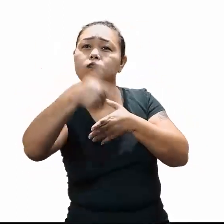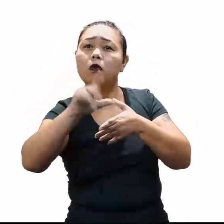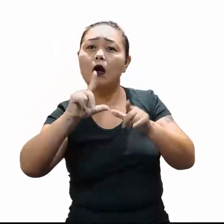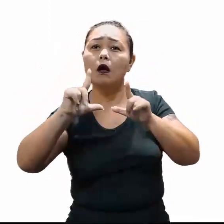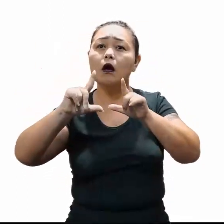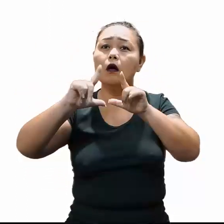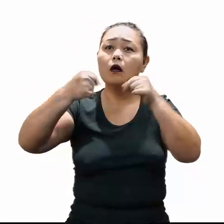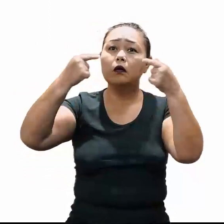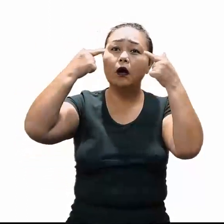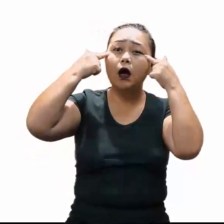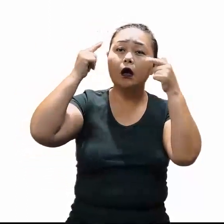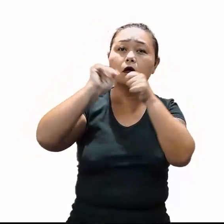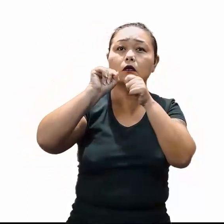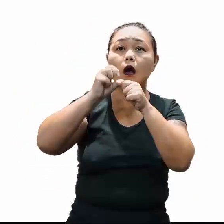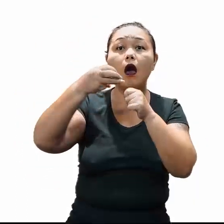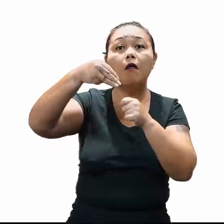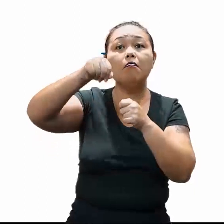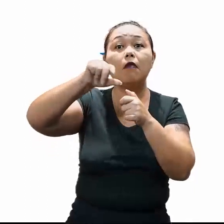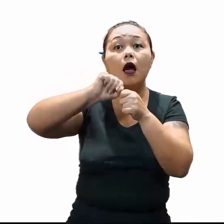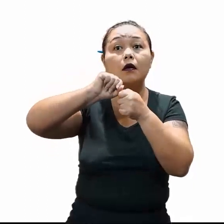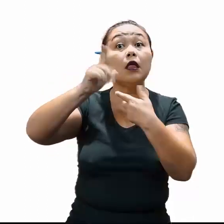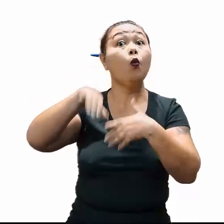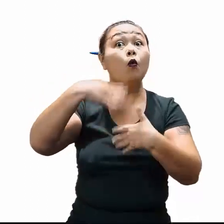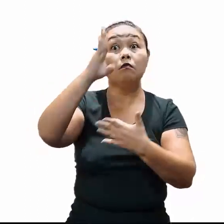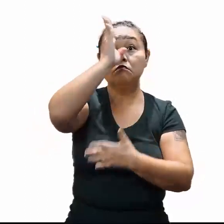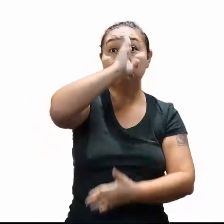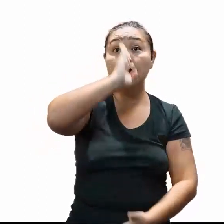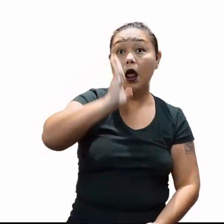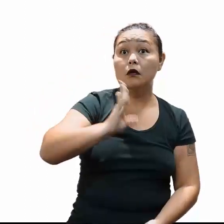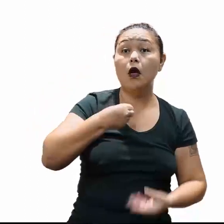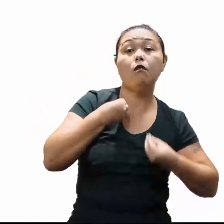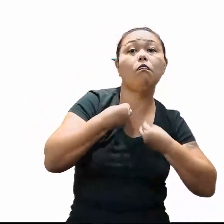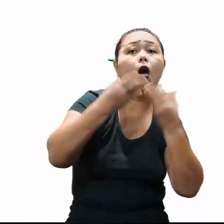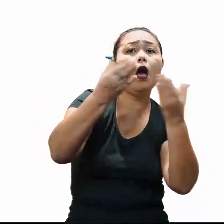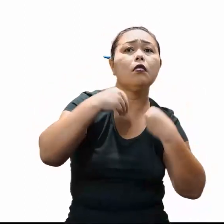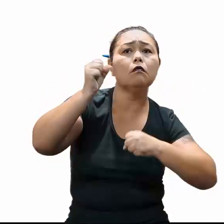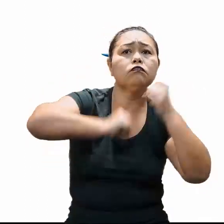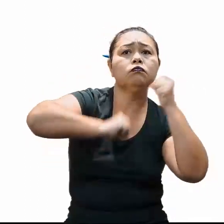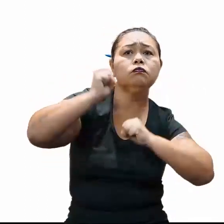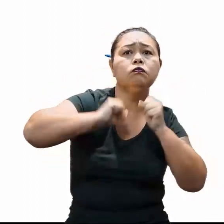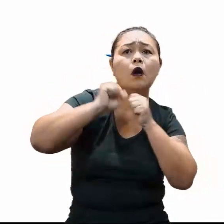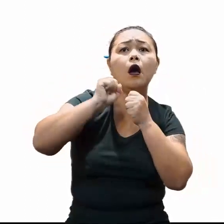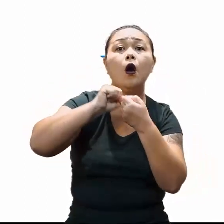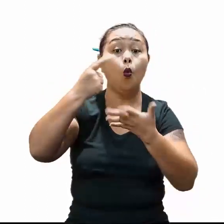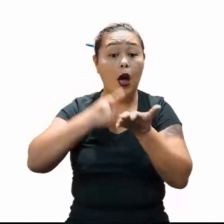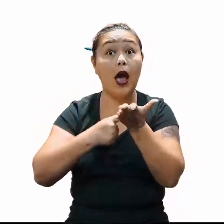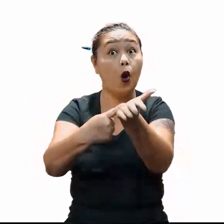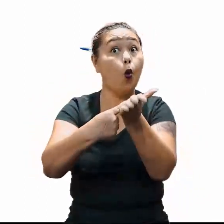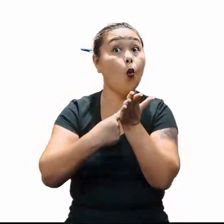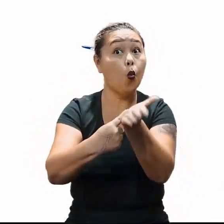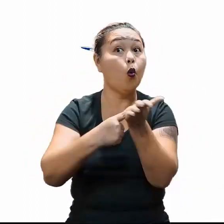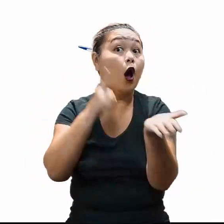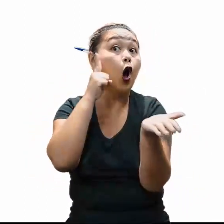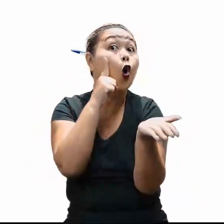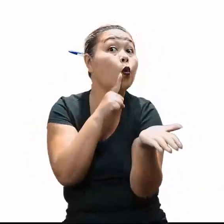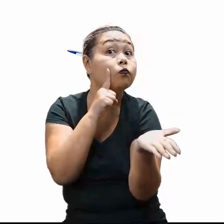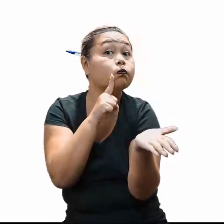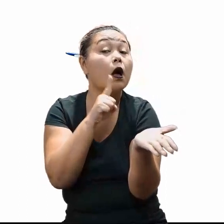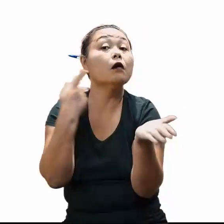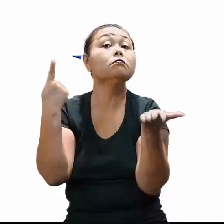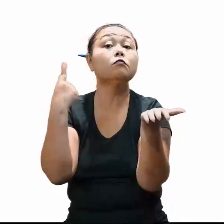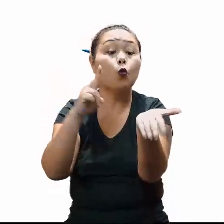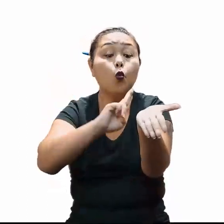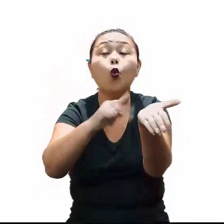Malásia, o Brasil deveria fornecer borracha para a indústria através do acordo americano chamado... Que acordo é